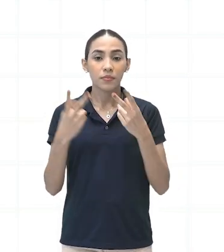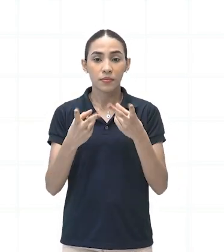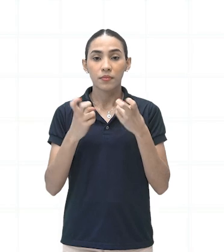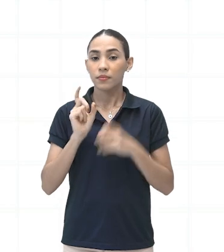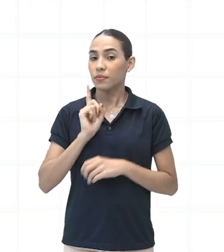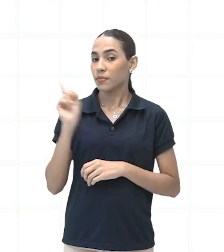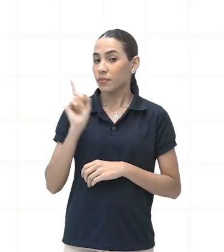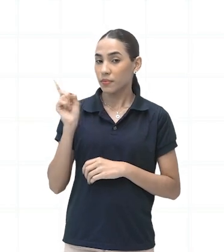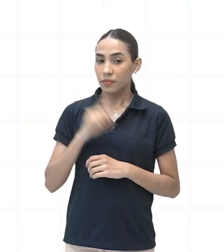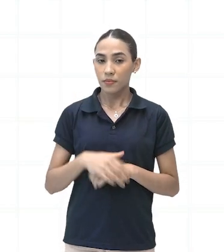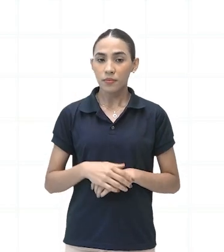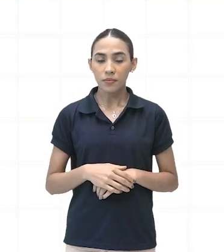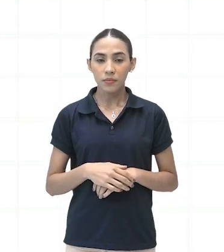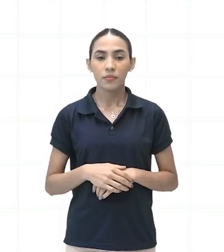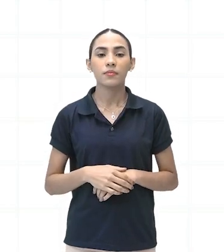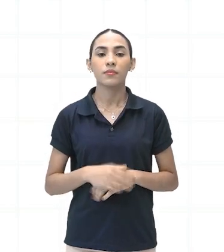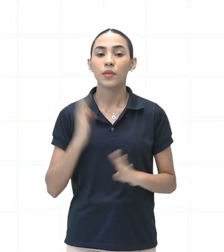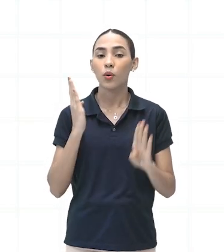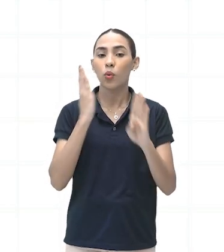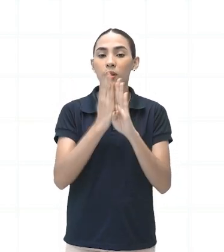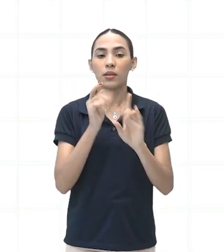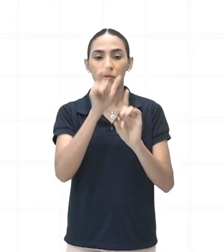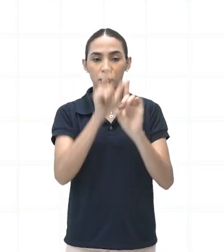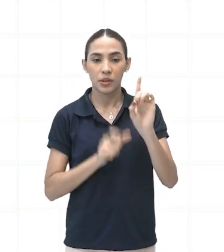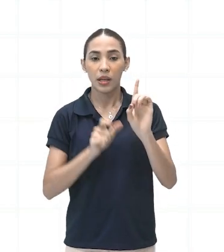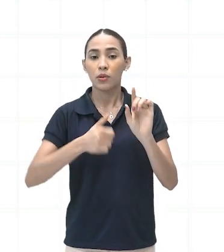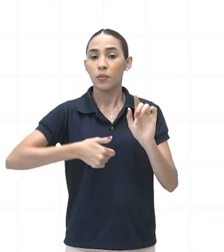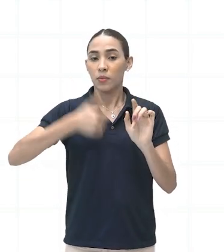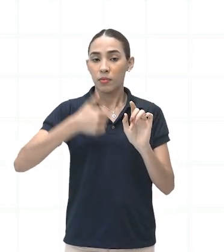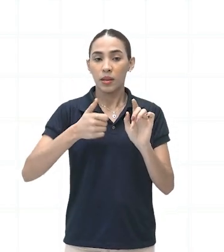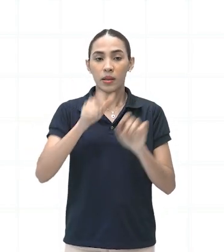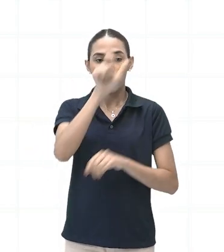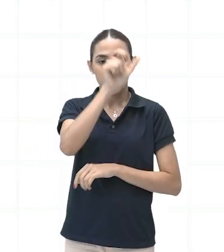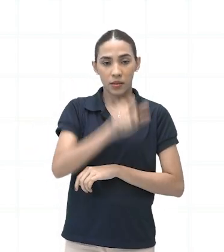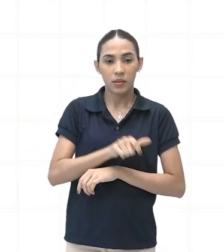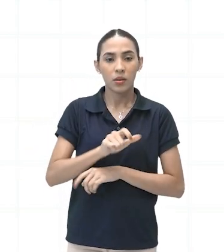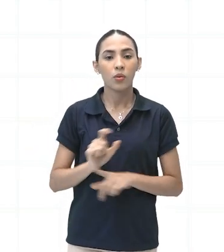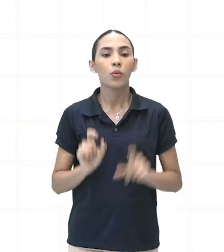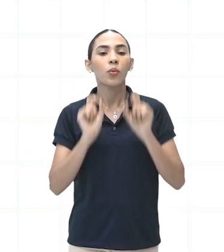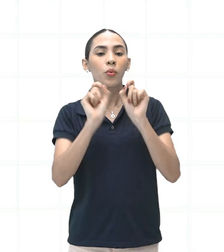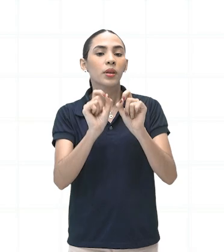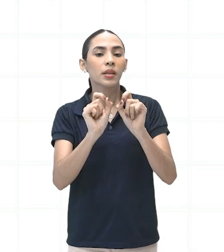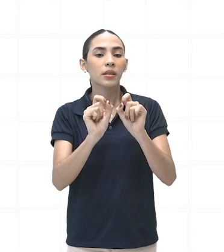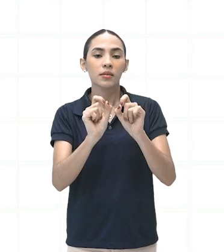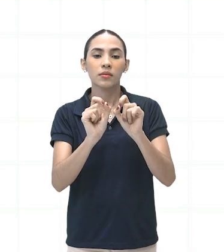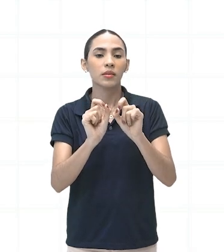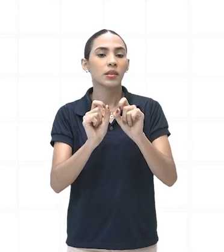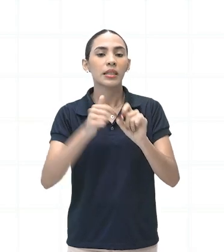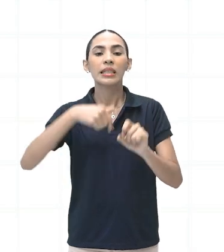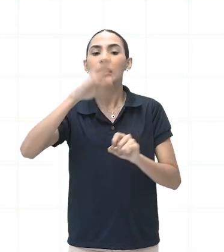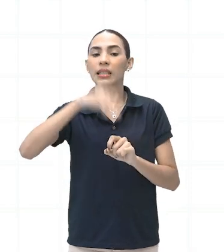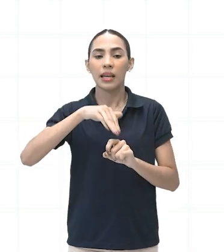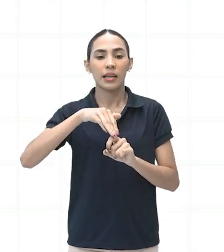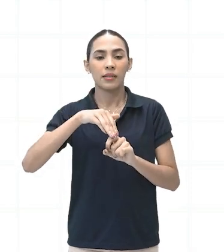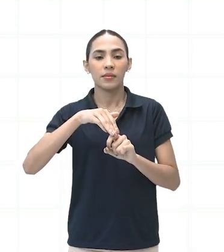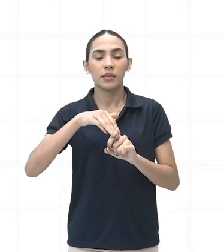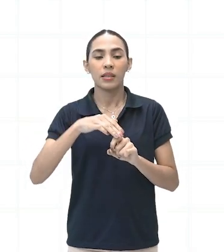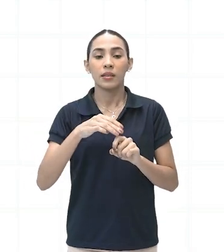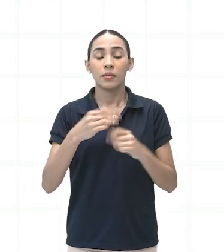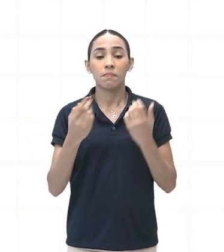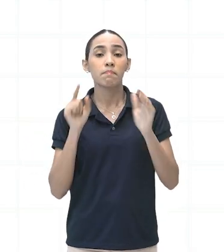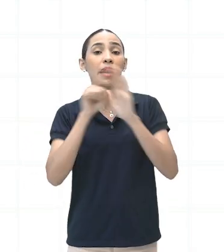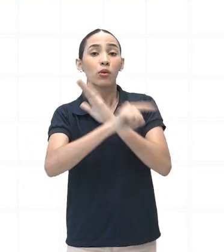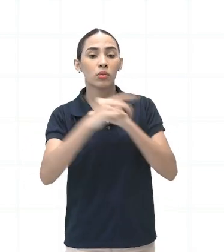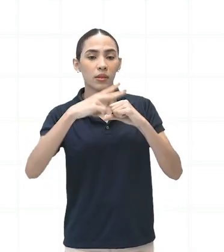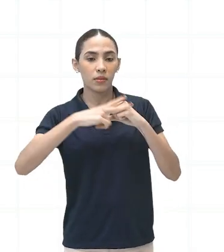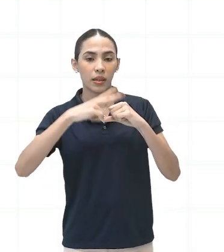aqui. Identificação do sujeito, a nossa primeira coluna. Quem ou o que você vai utilizar para fazer o questionamento? Então, observem